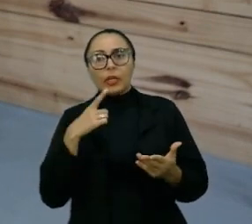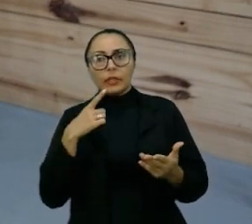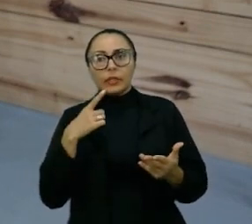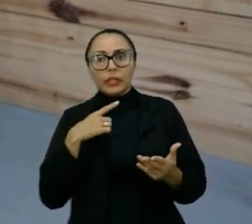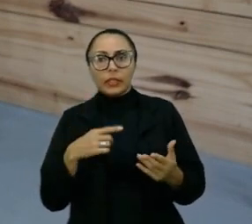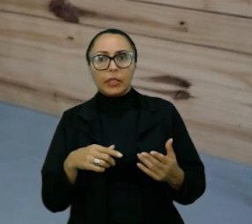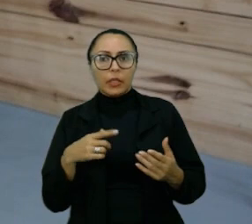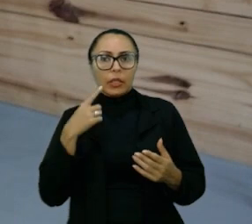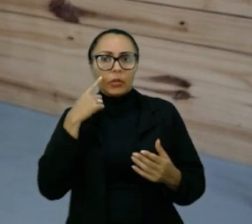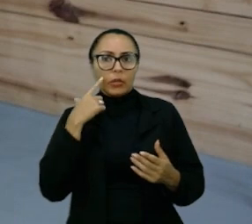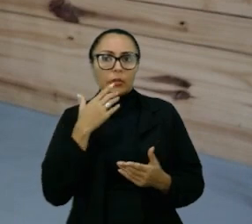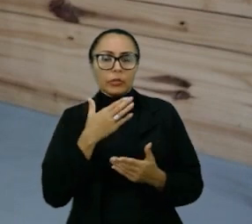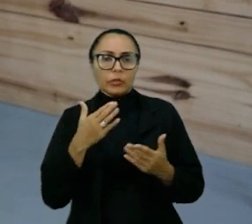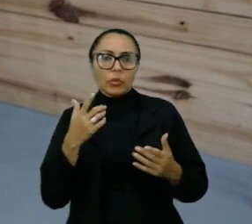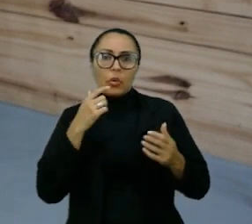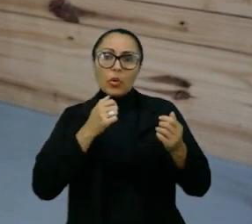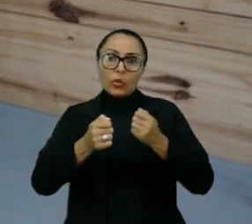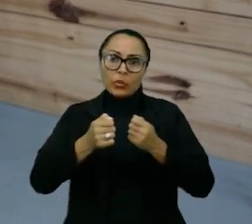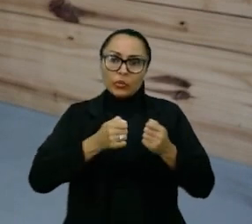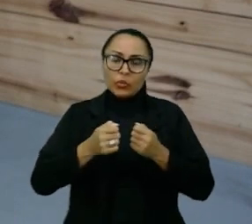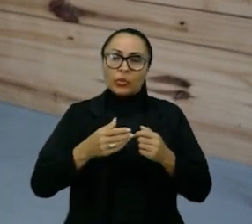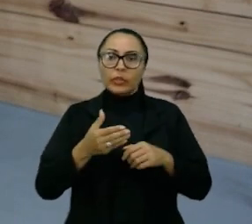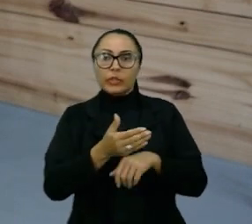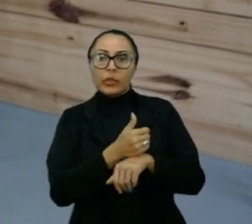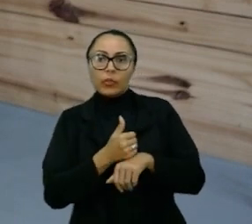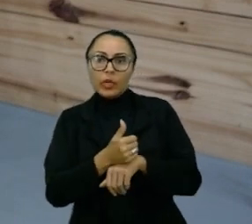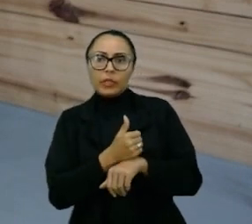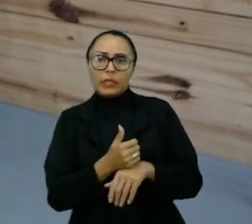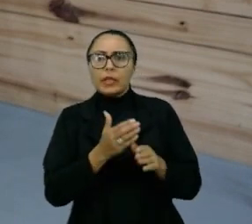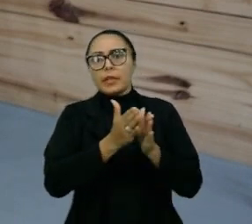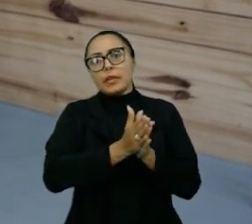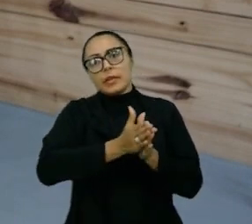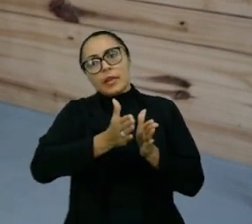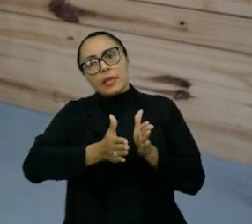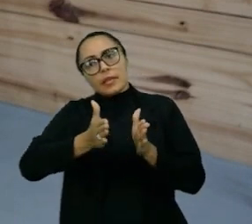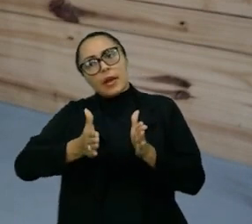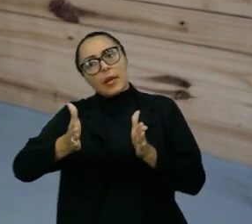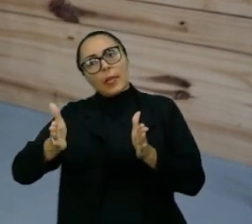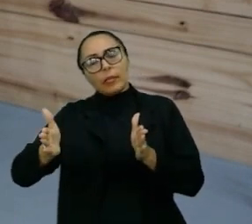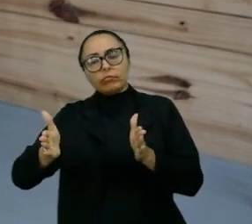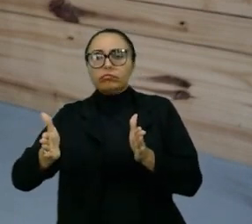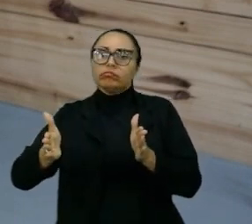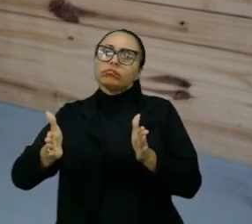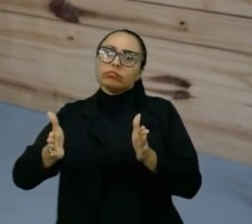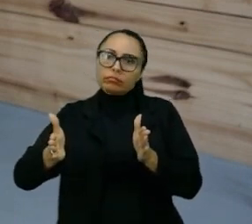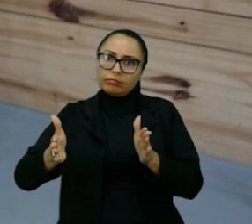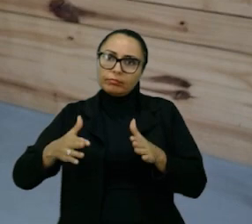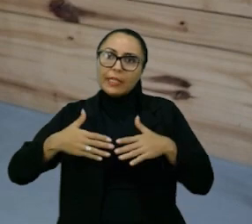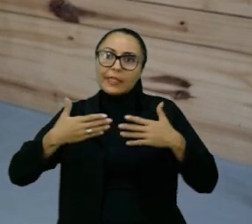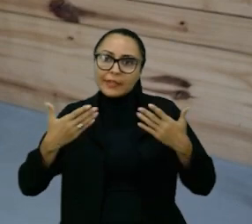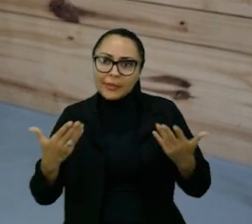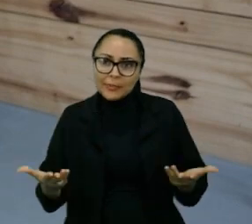cuidado nesse controle de qualidade, de etapa em etapa, né? Então,